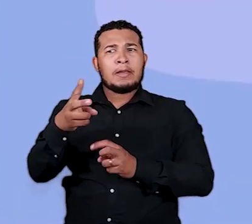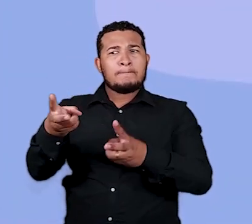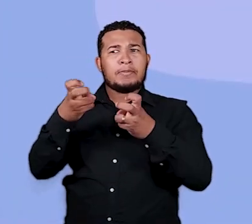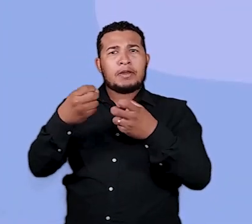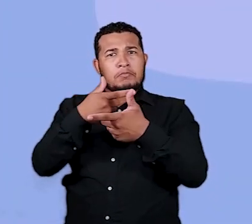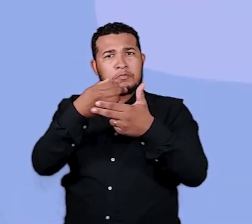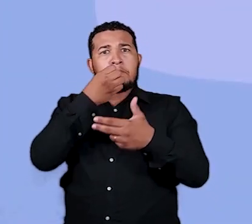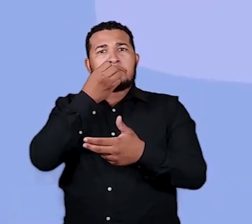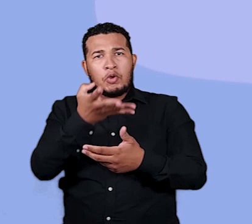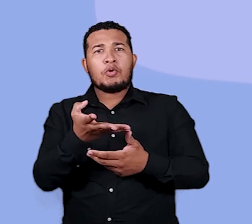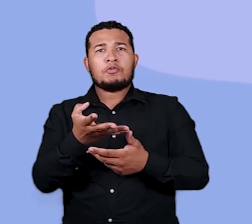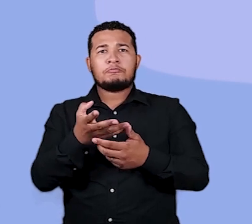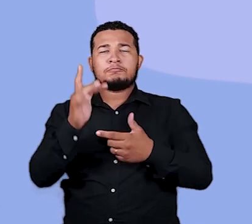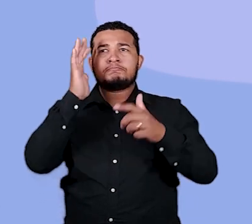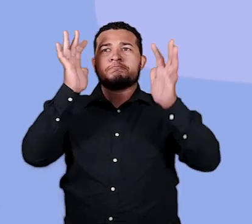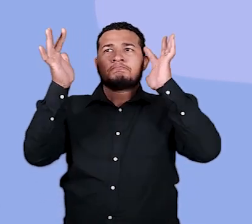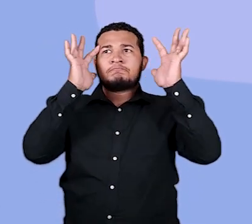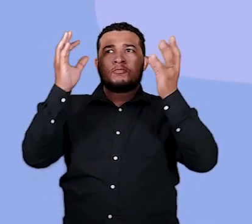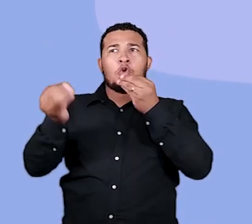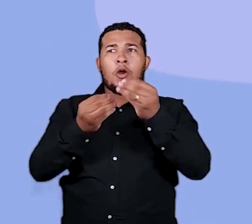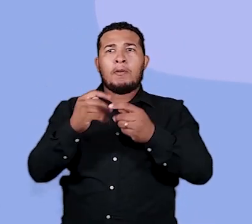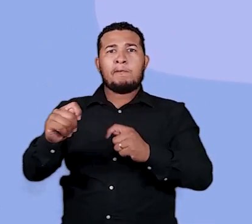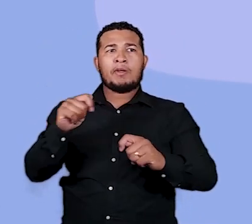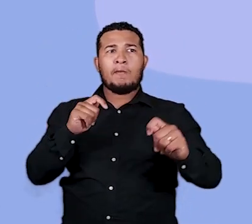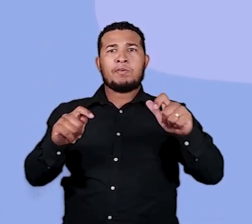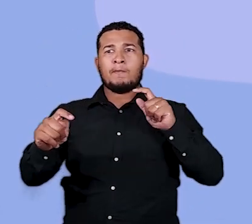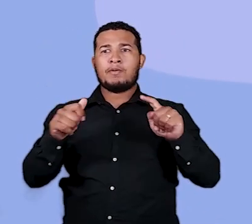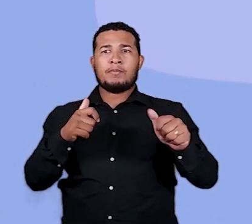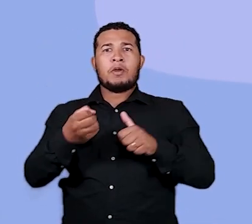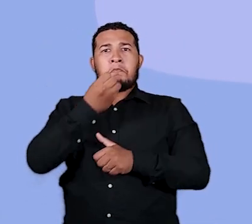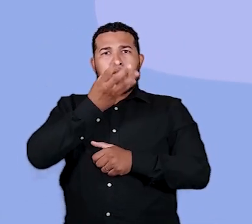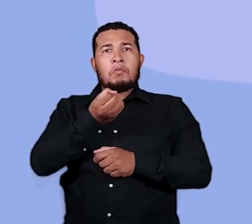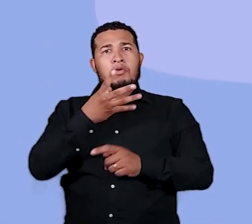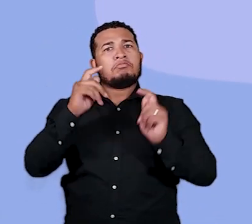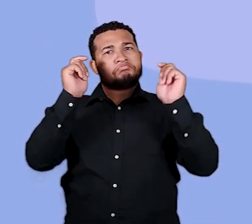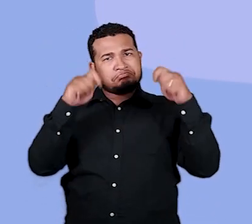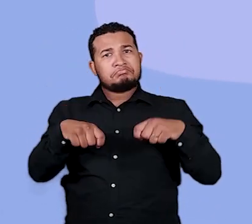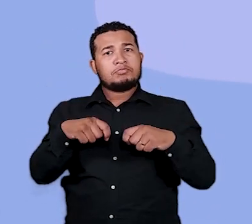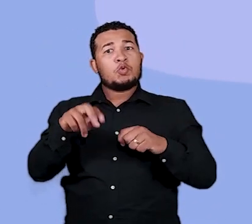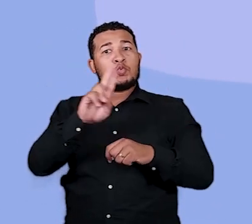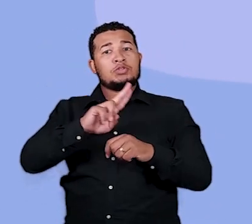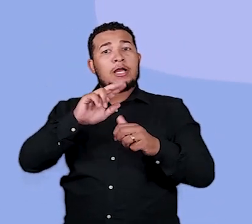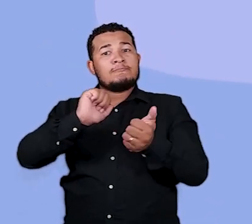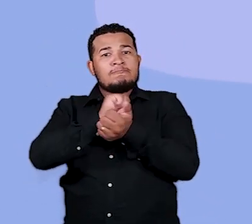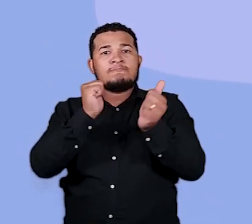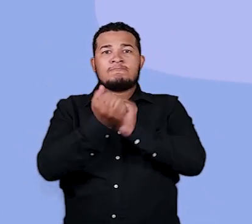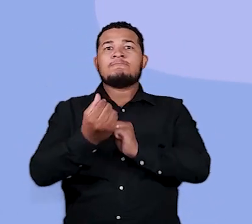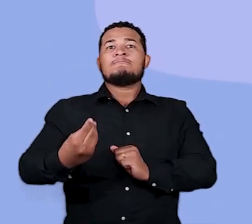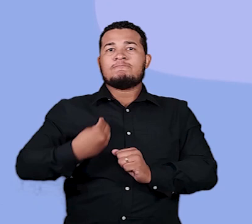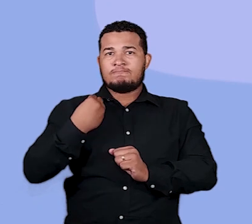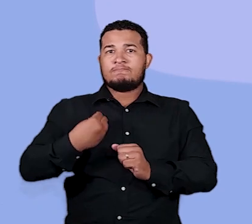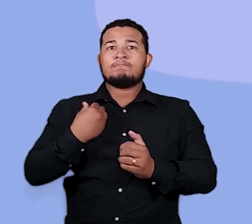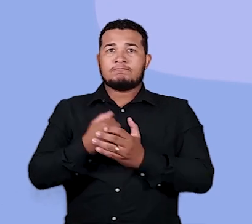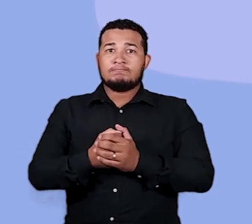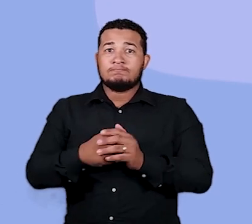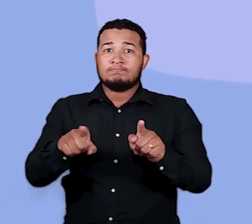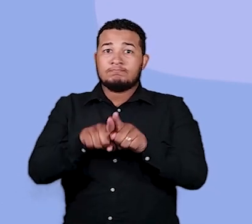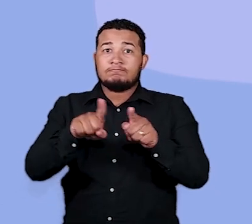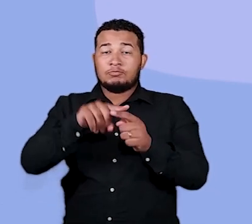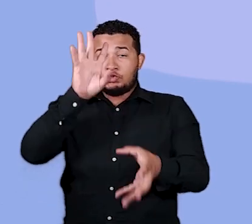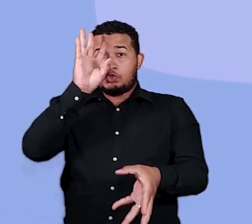os benefícios do xadrez, refletir como estes benefícios podem ser aplicados em nossa vida